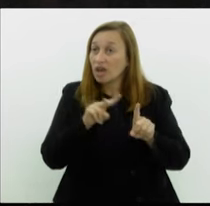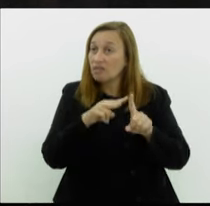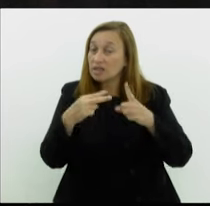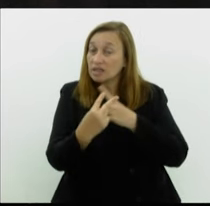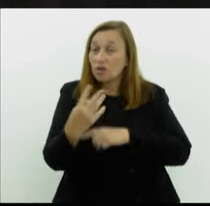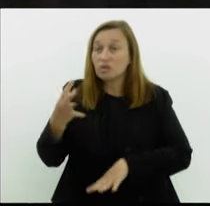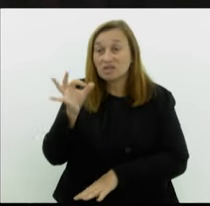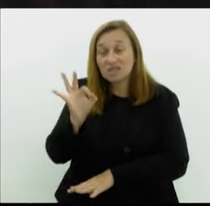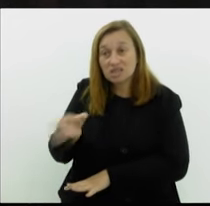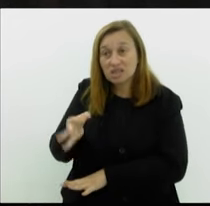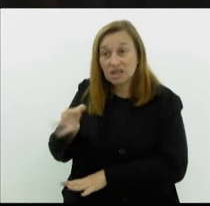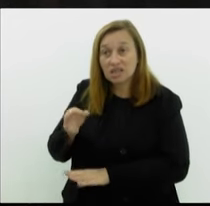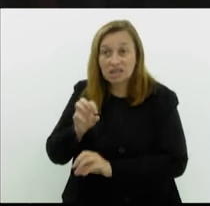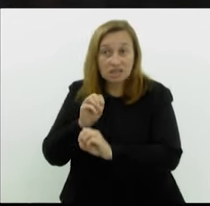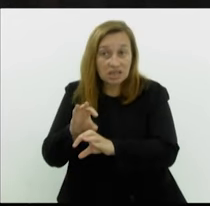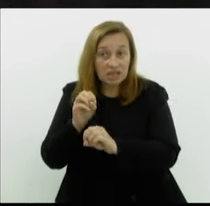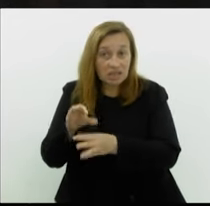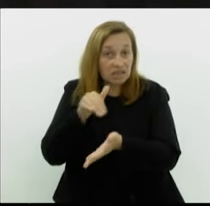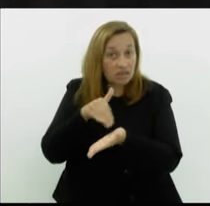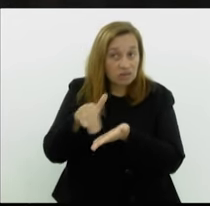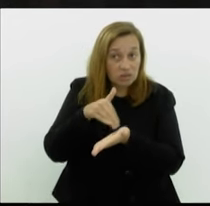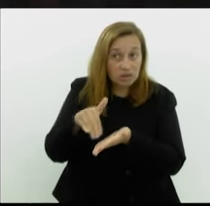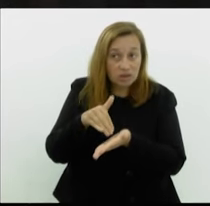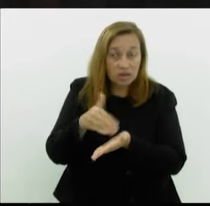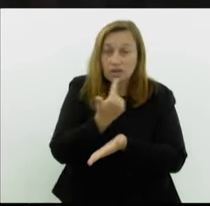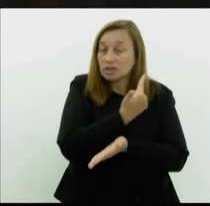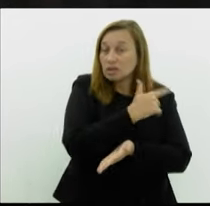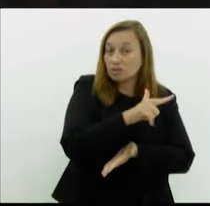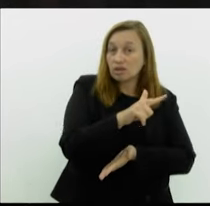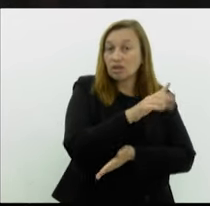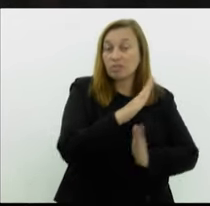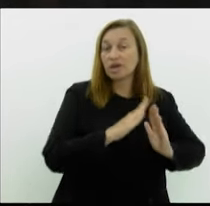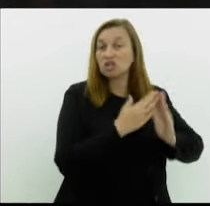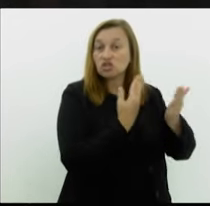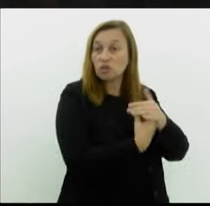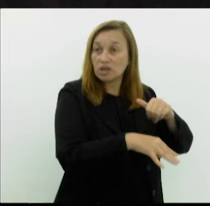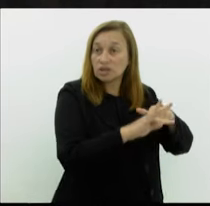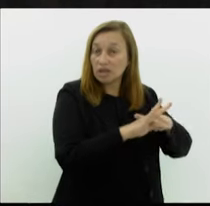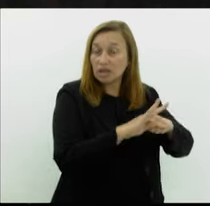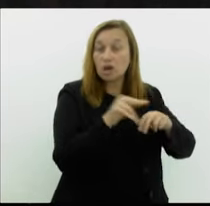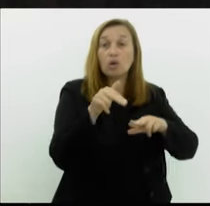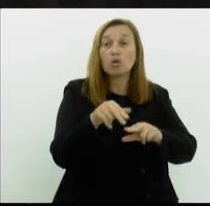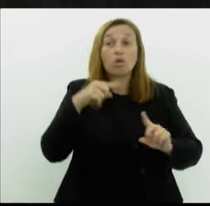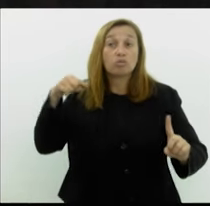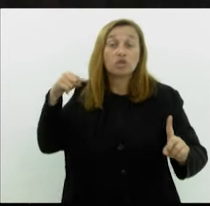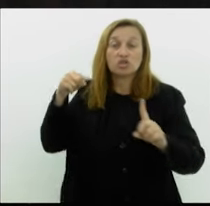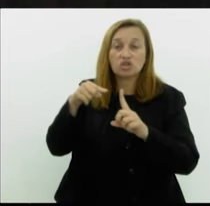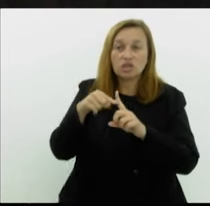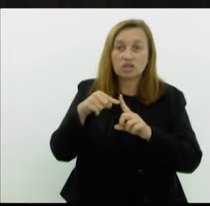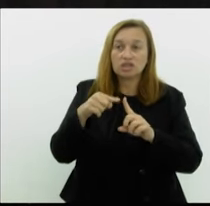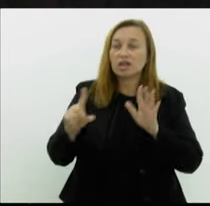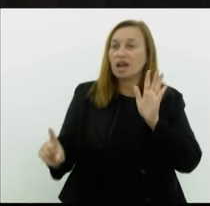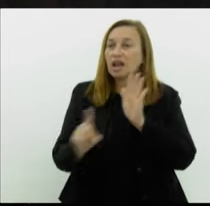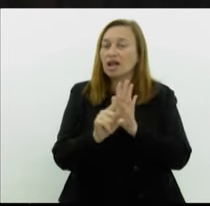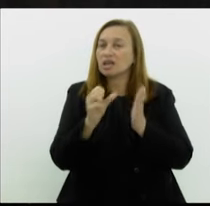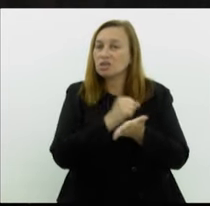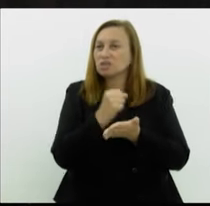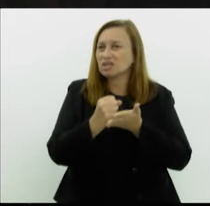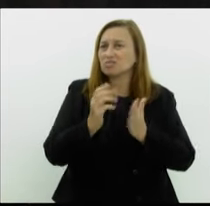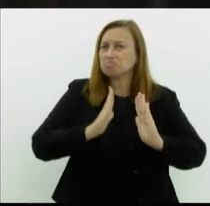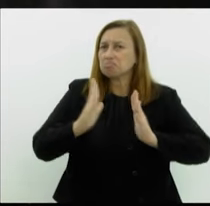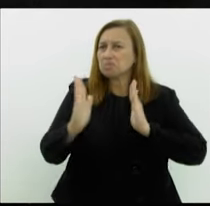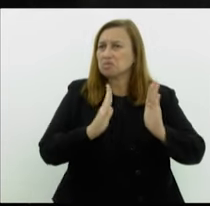sentido para a Secretaria de Educação e não há para a FAETEC. O objetivo da lei de contratação